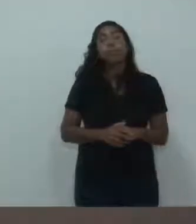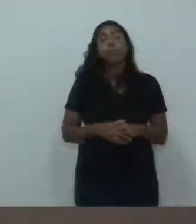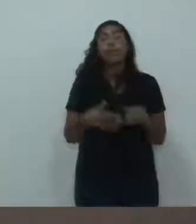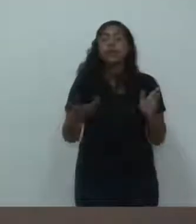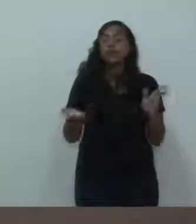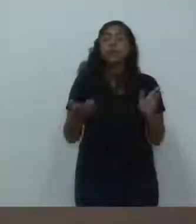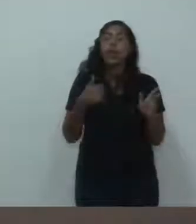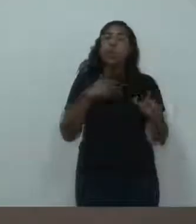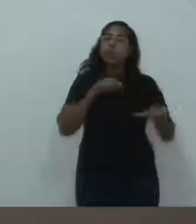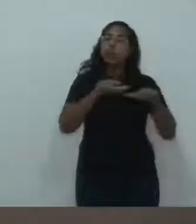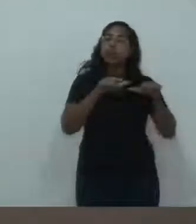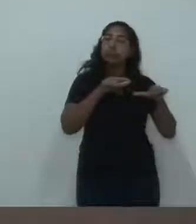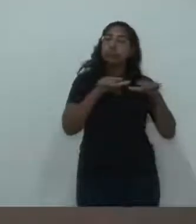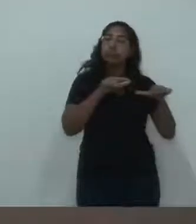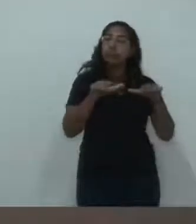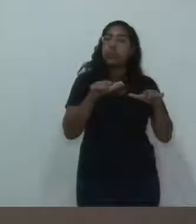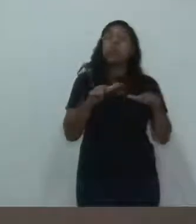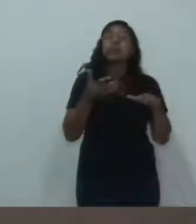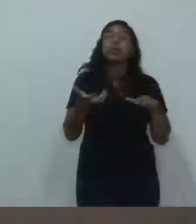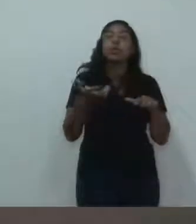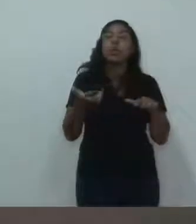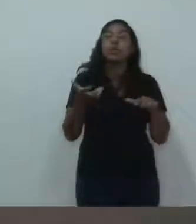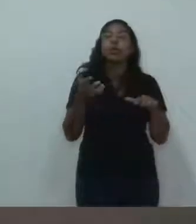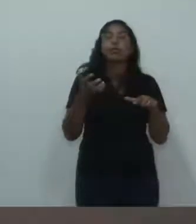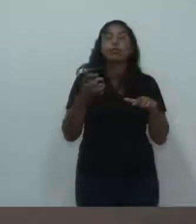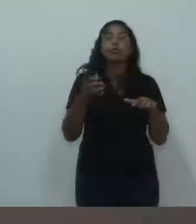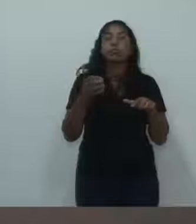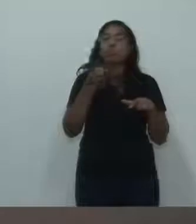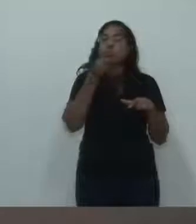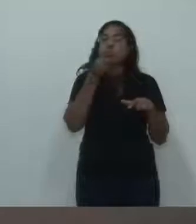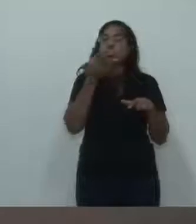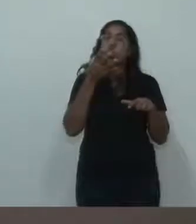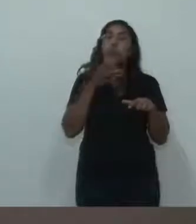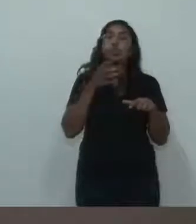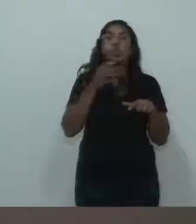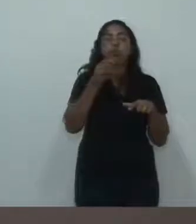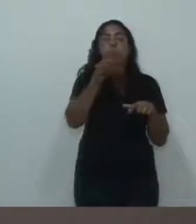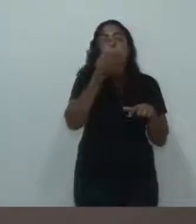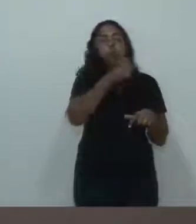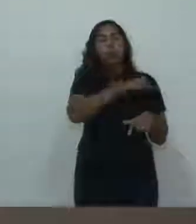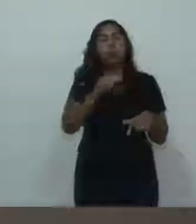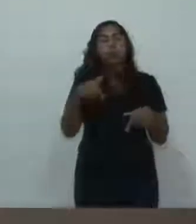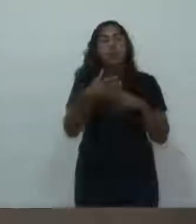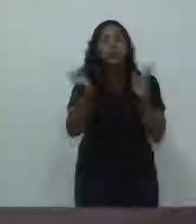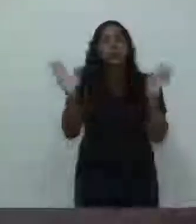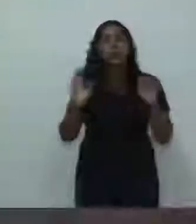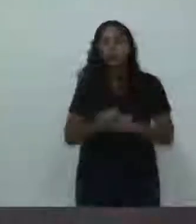esses os trabalhos que eu fiz. Desejo a todos aí muito sucesso e uma ótima semana a todos.